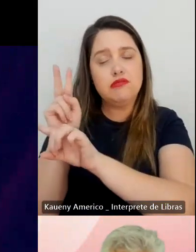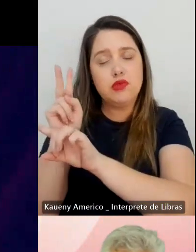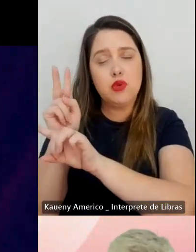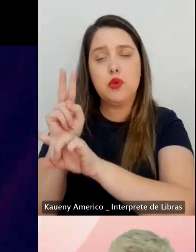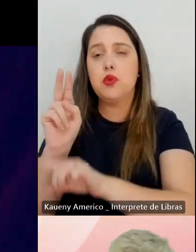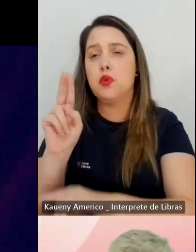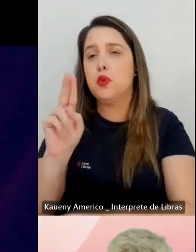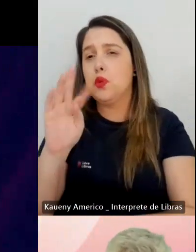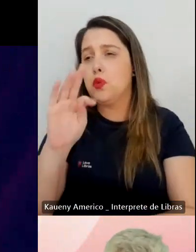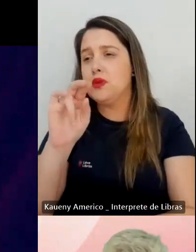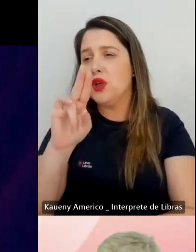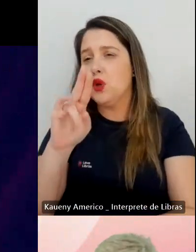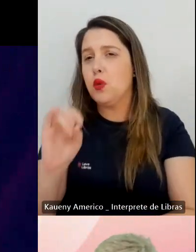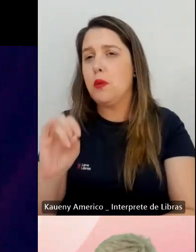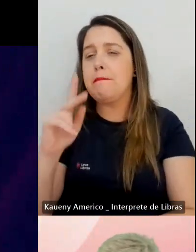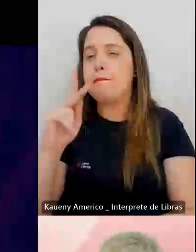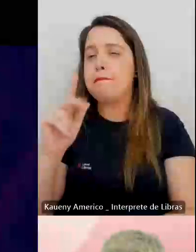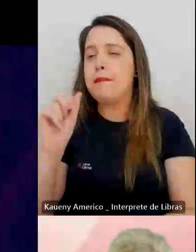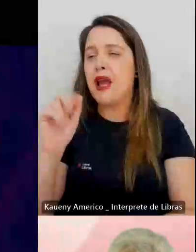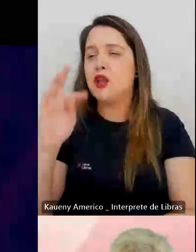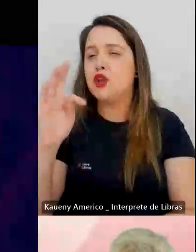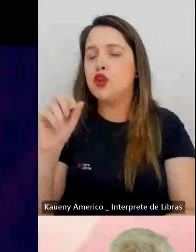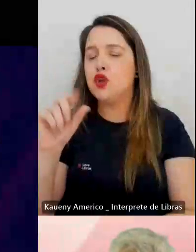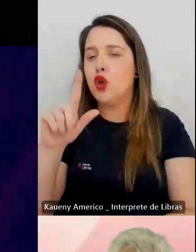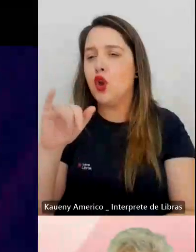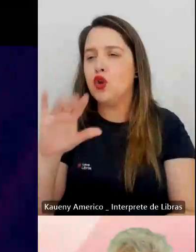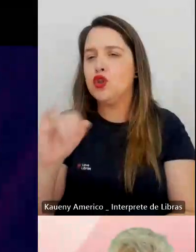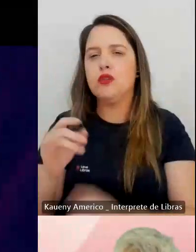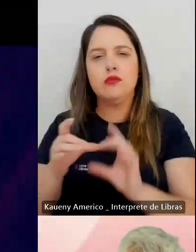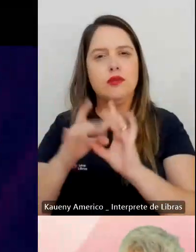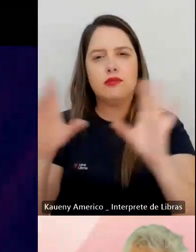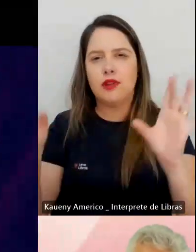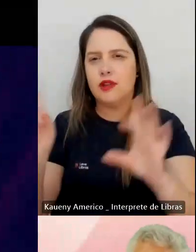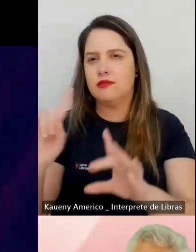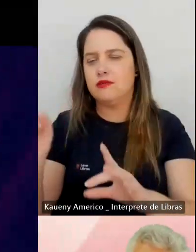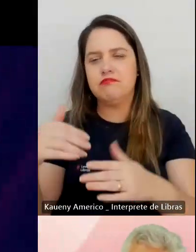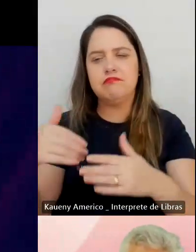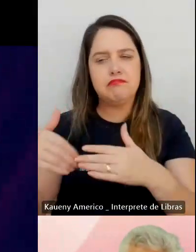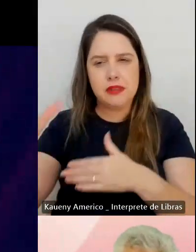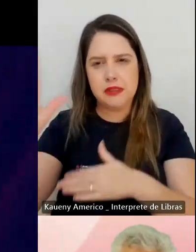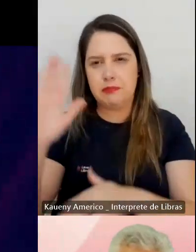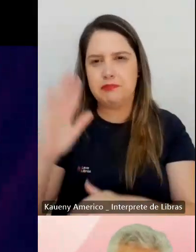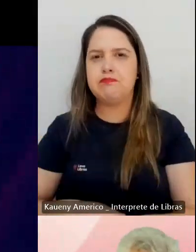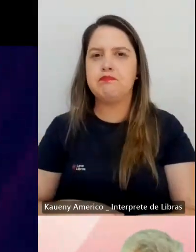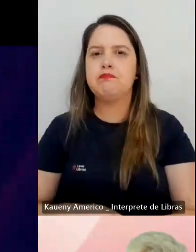patologias e que a gente realmente não deve deixar passar.